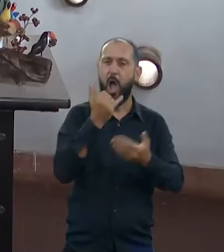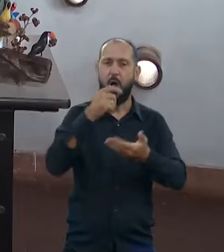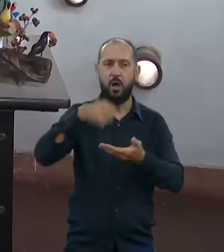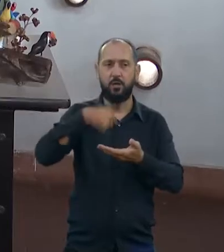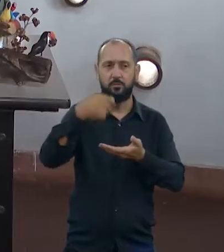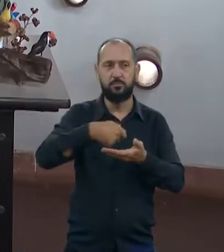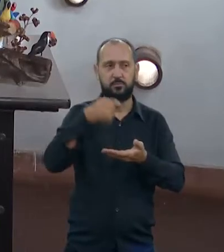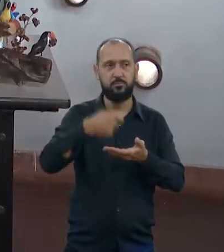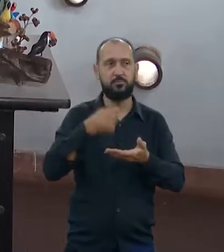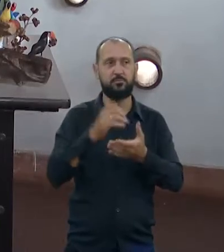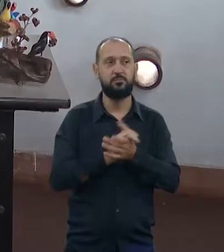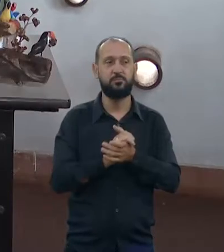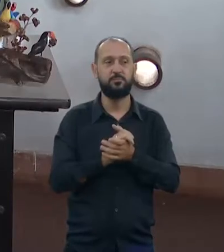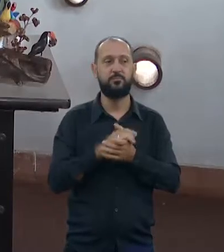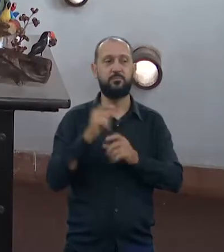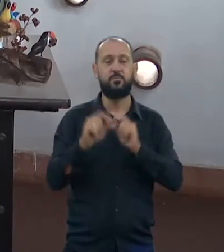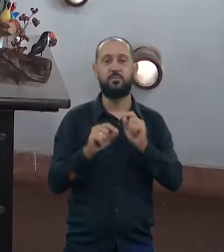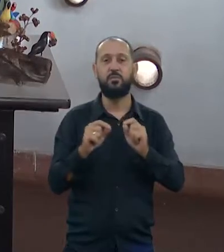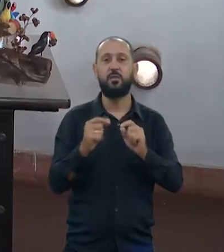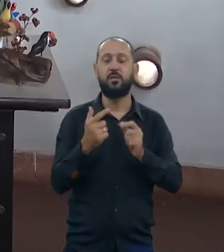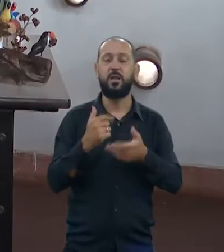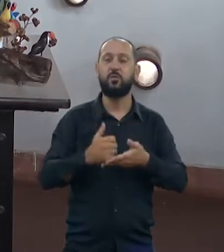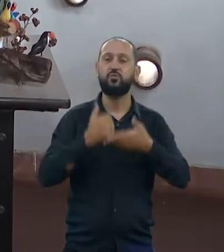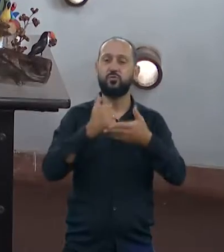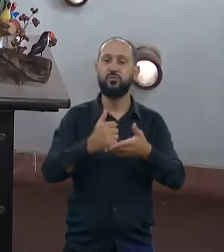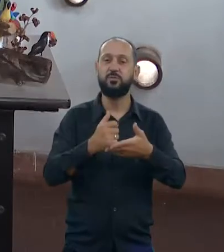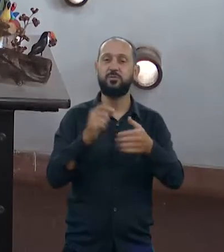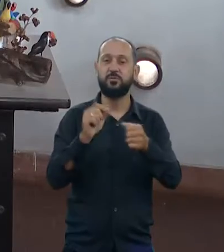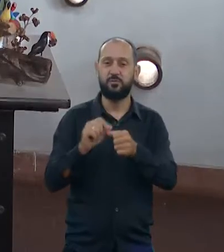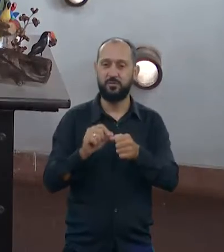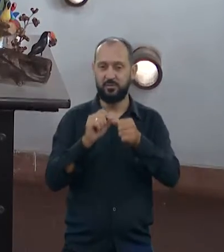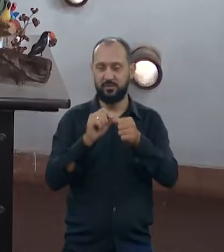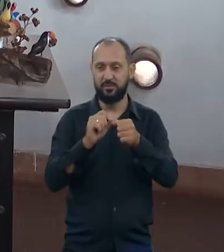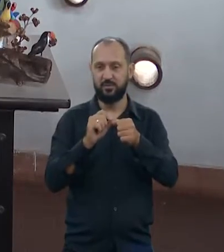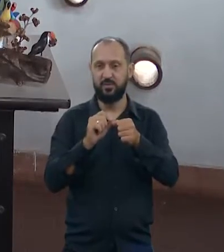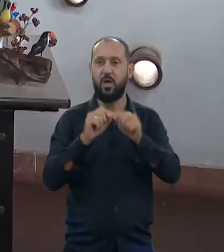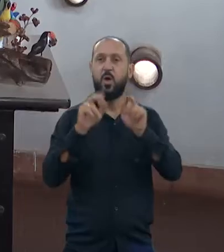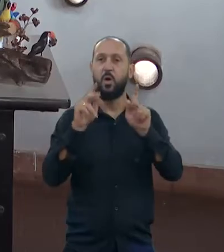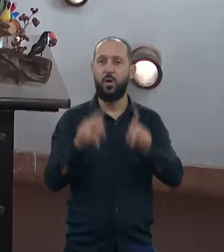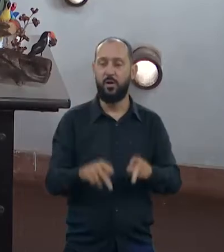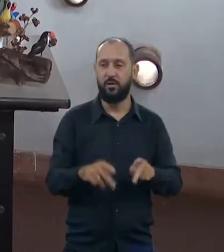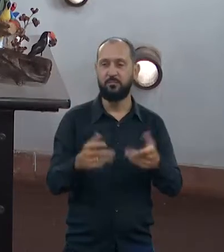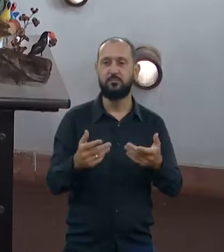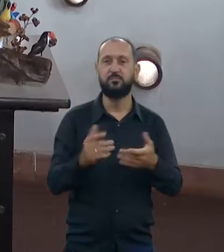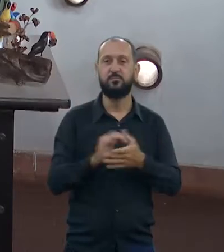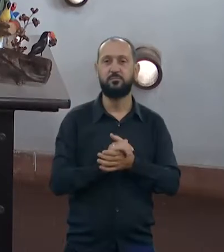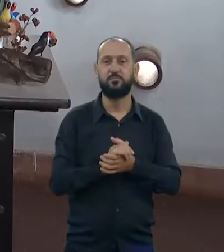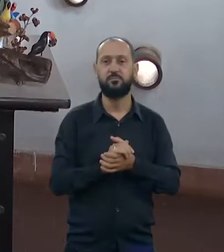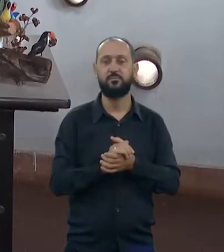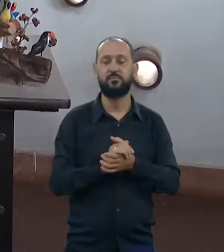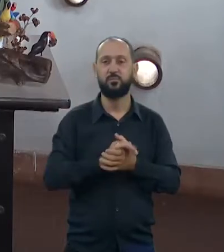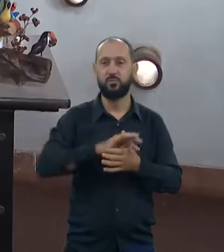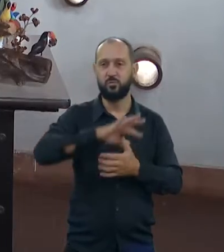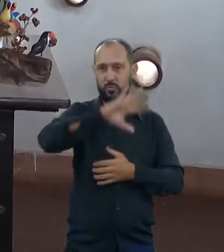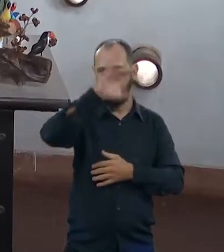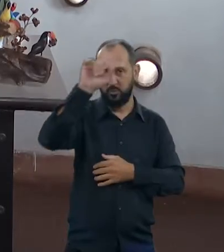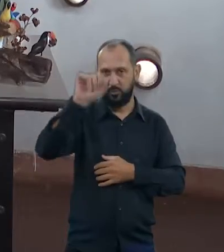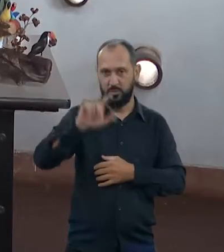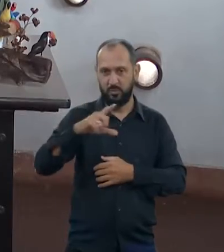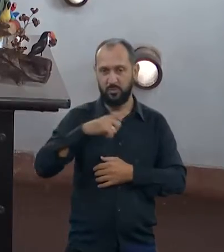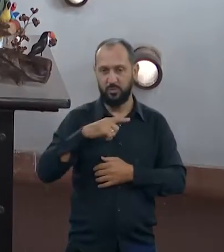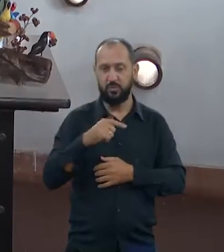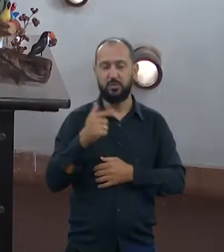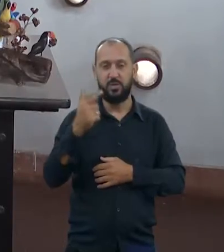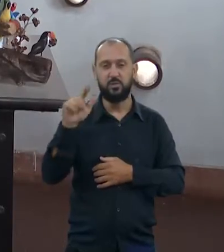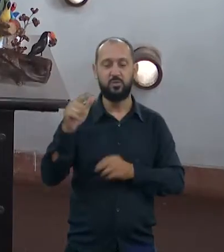típicas. E isso tem ajudado a fomentação, né, dos povos do Mato Grosso do Sul,